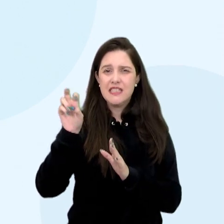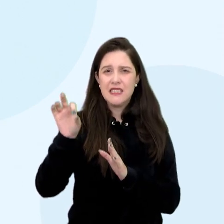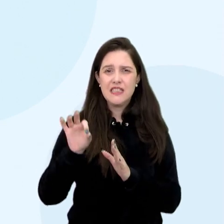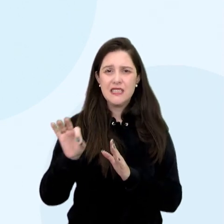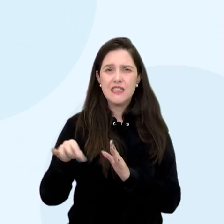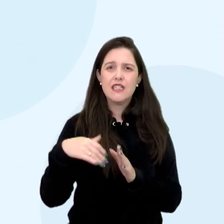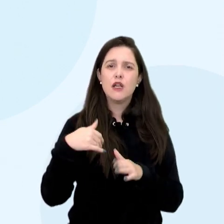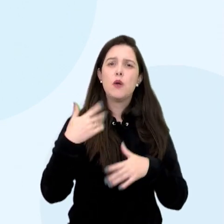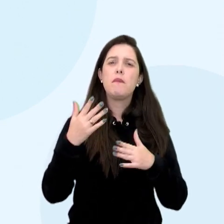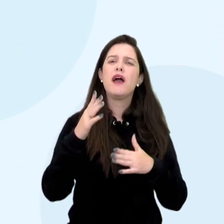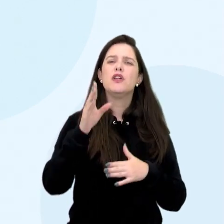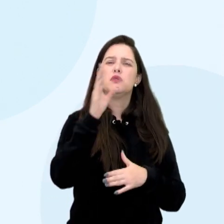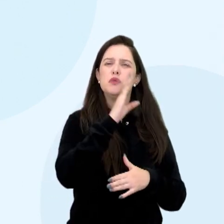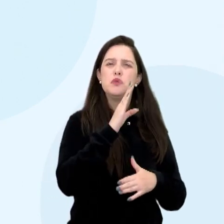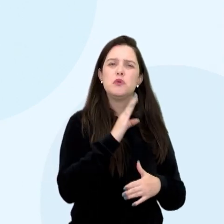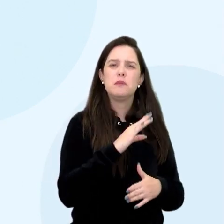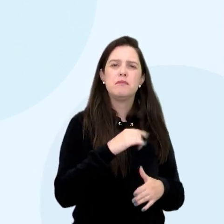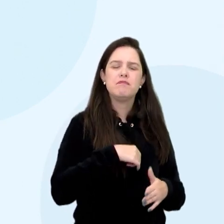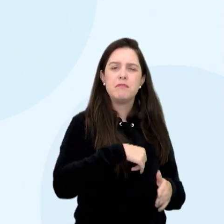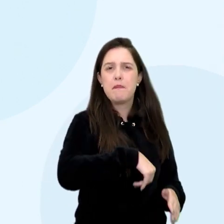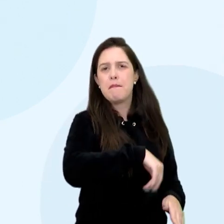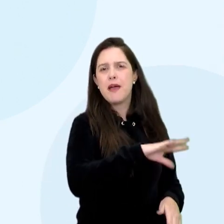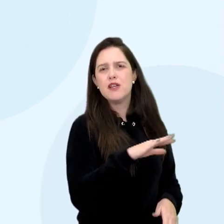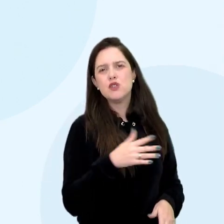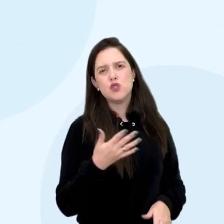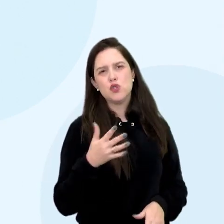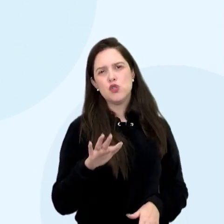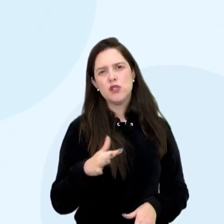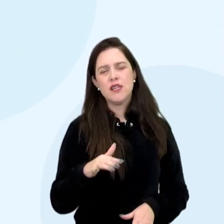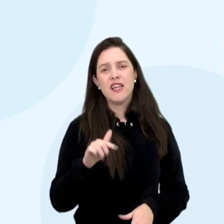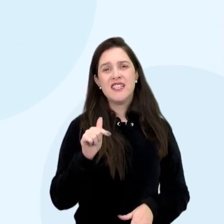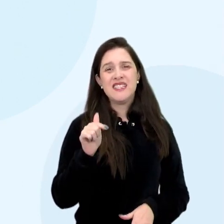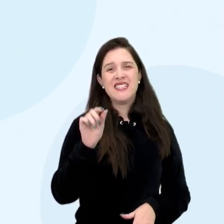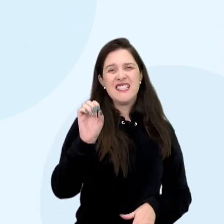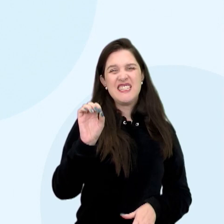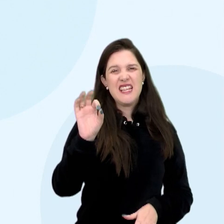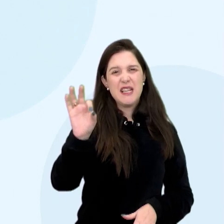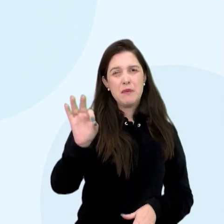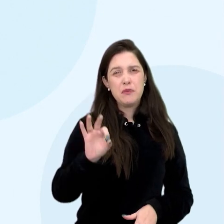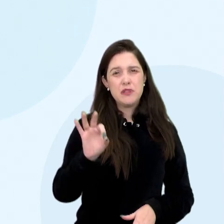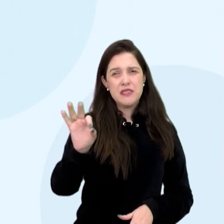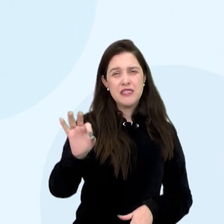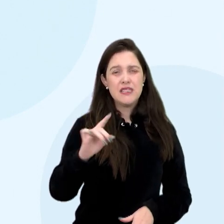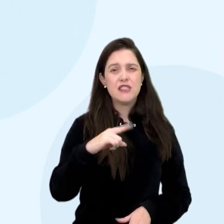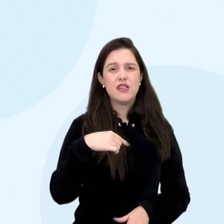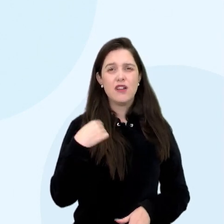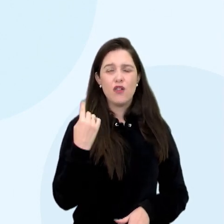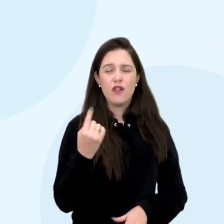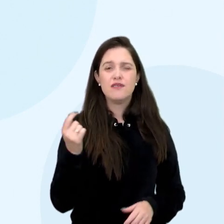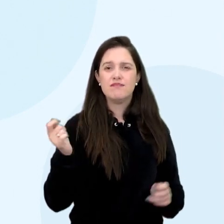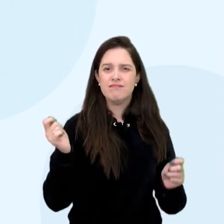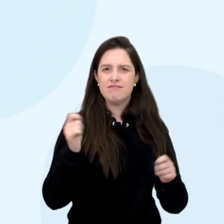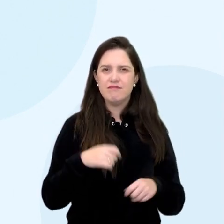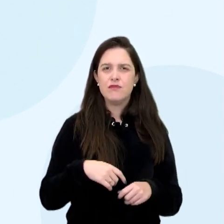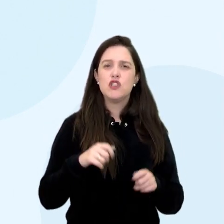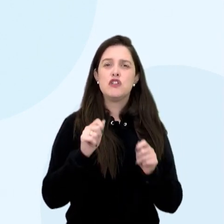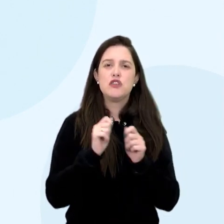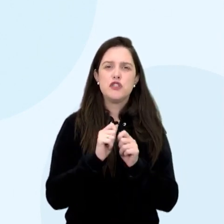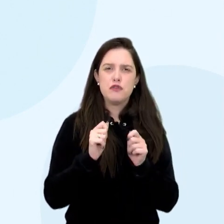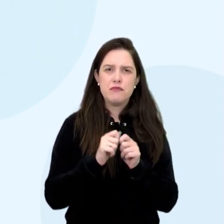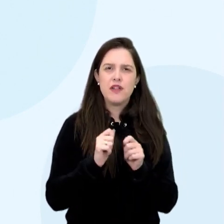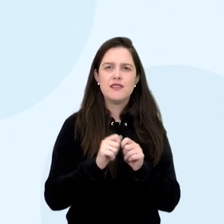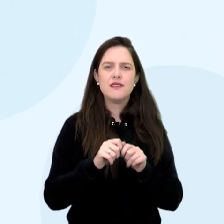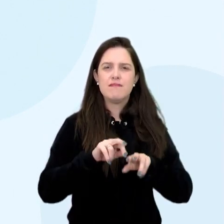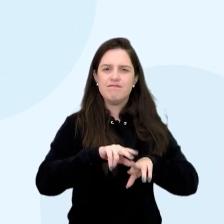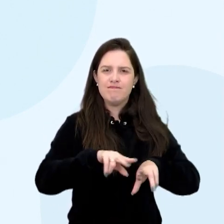No caso do Brasil, né, nós temos aí mais ou menos 60% da nossa estrutura geológica de bacias